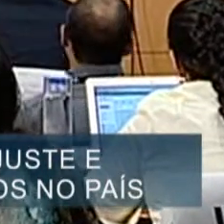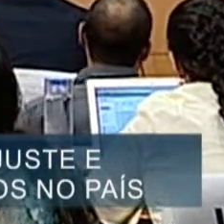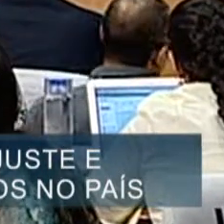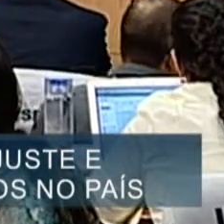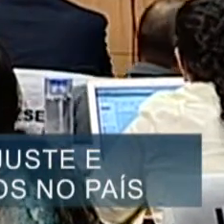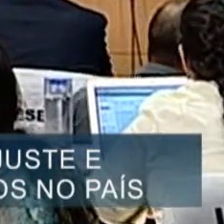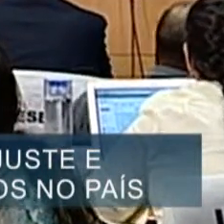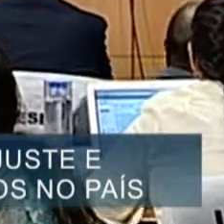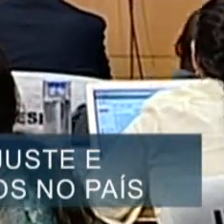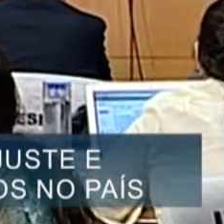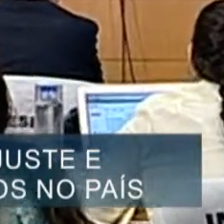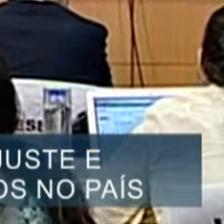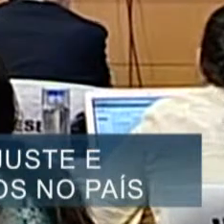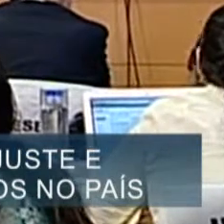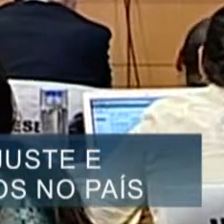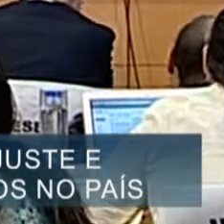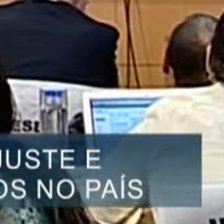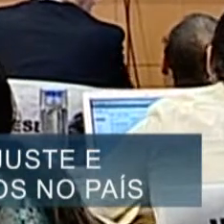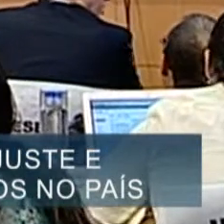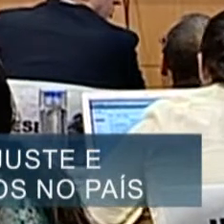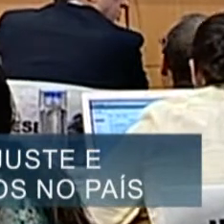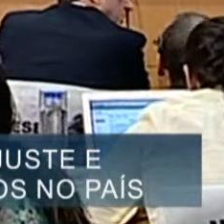E aí